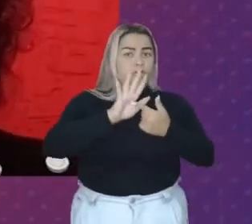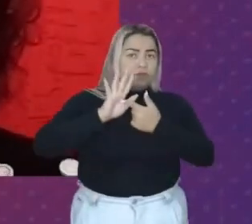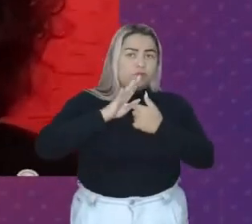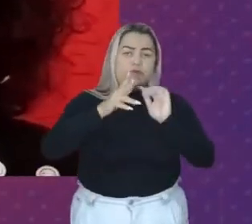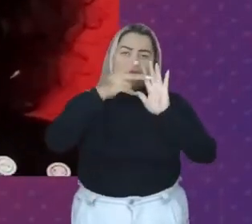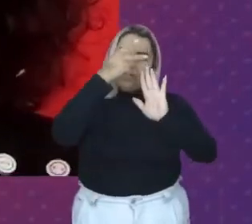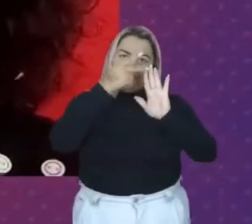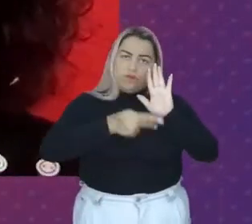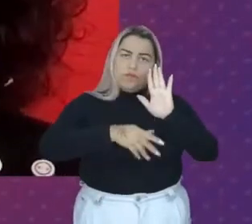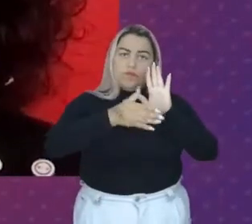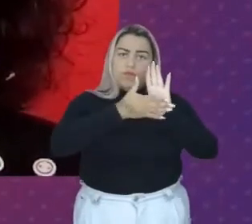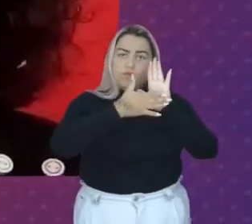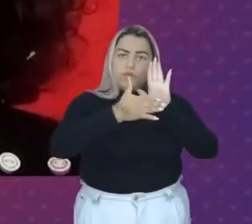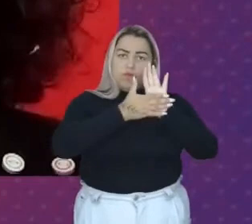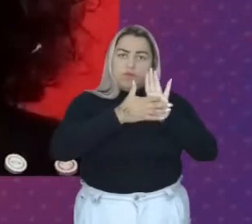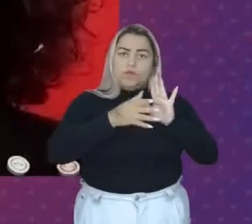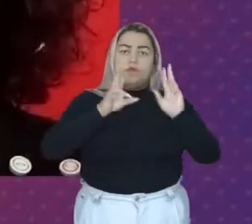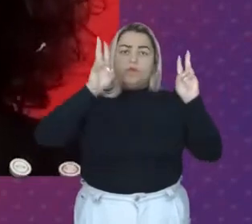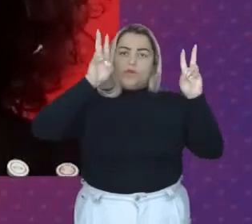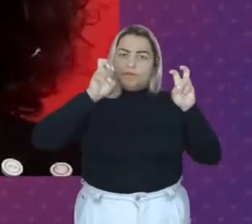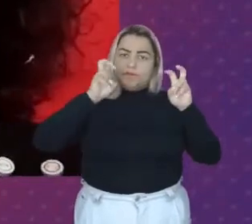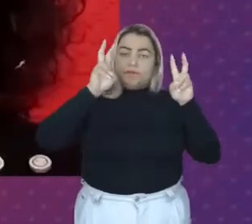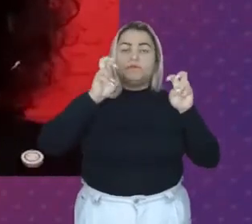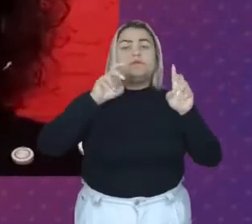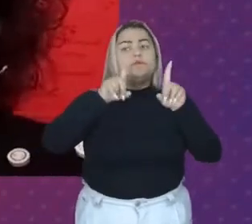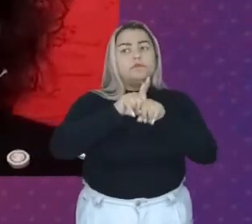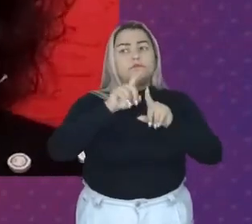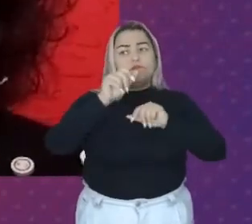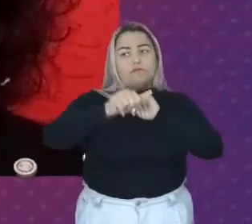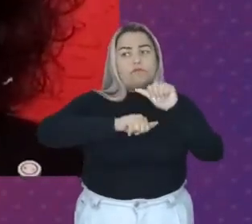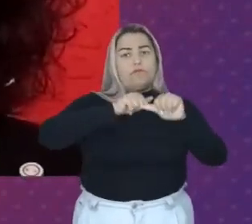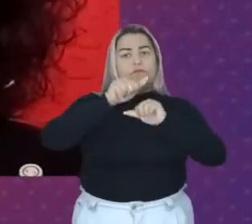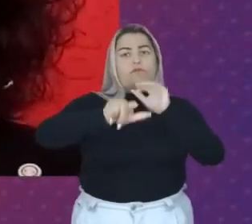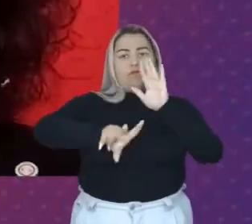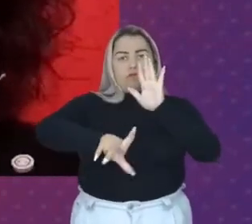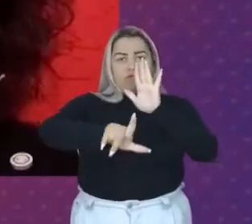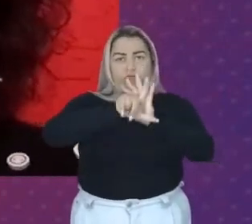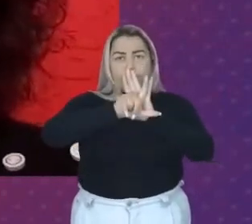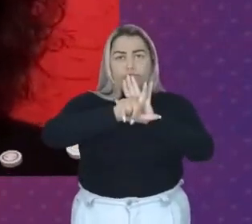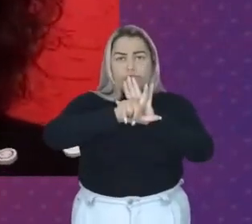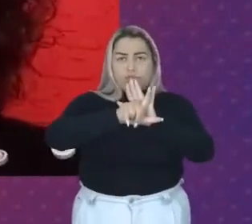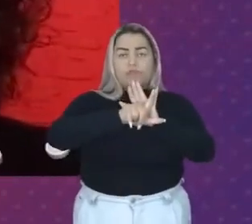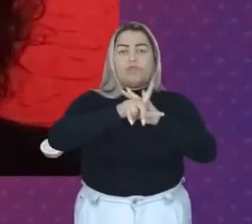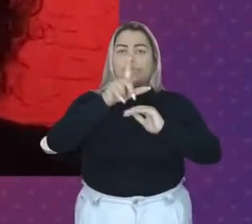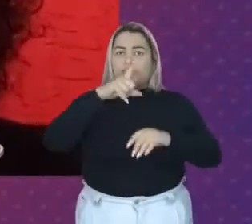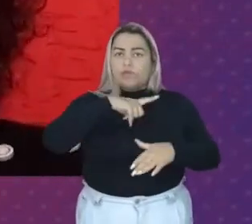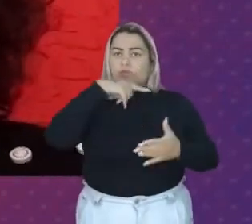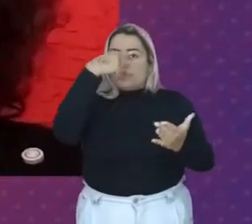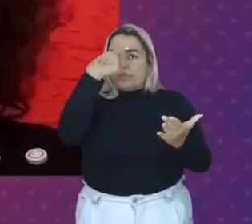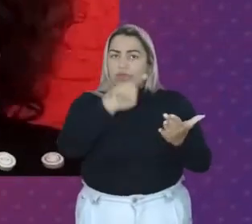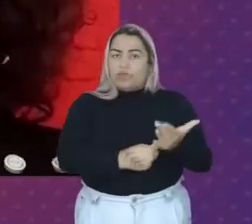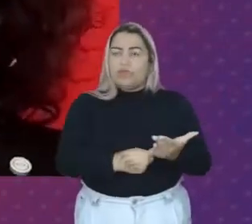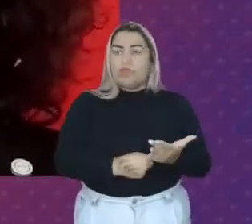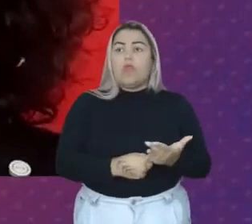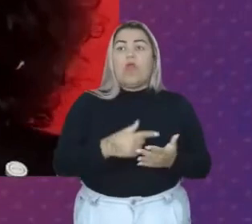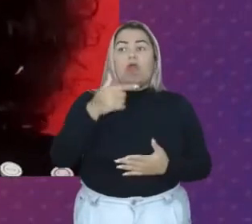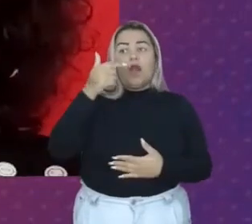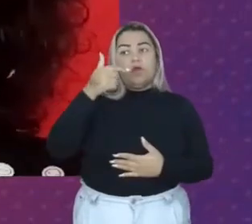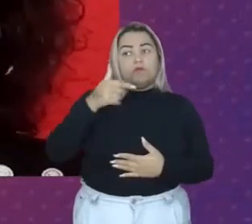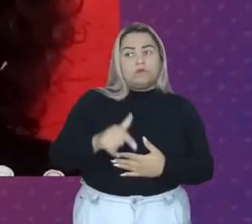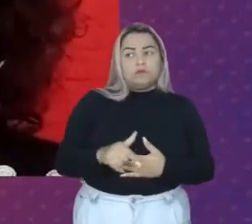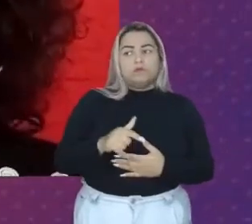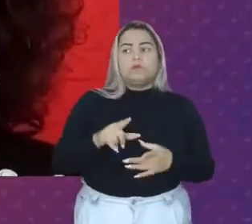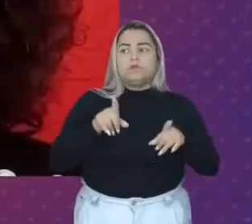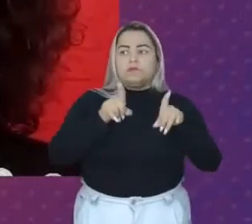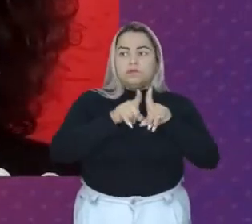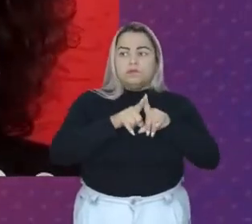um projeto sobre o tema, e isso se transforma em lei, que tem que ser cumprido. A outra